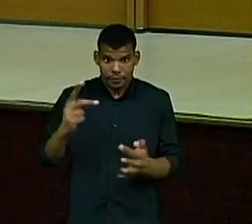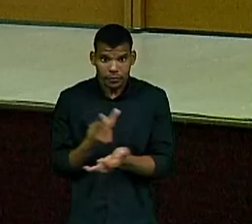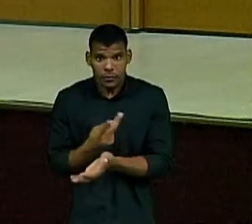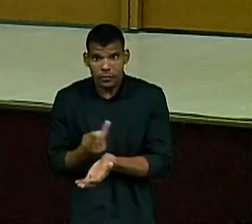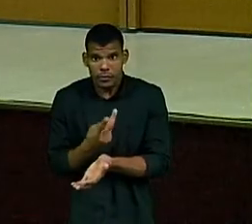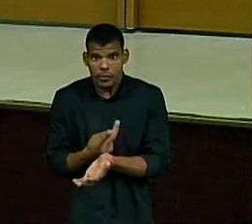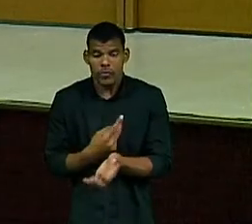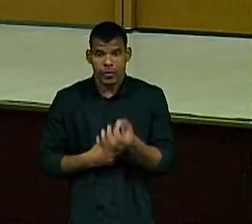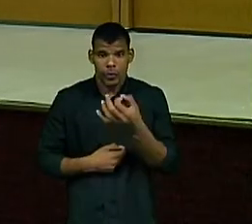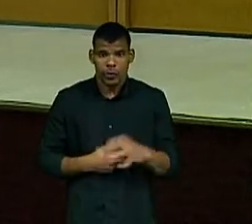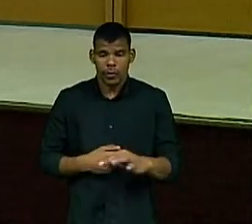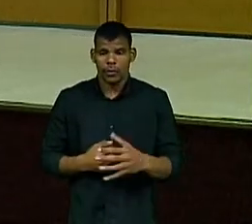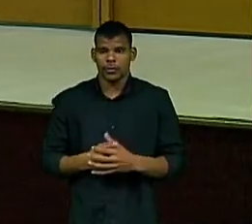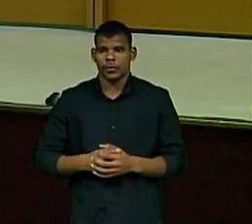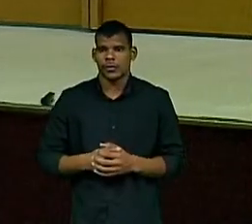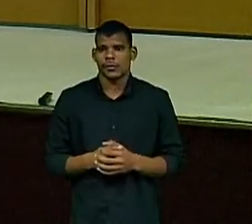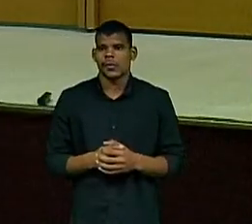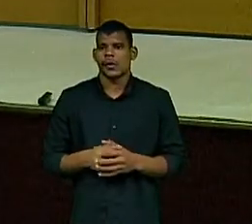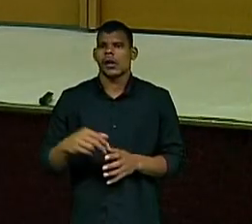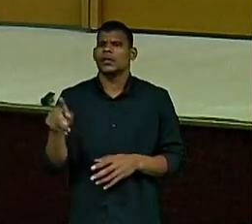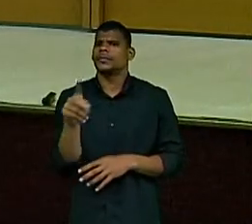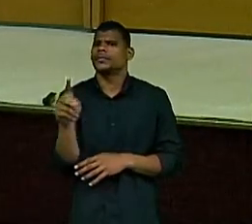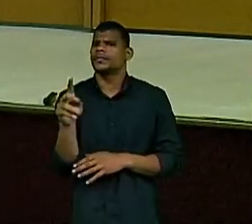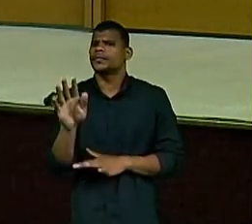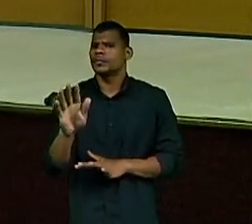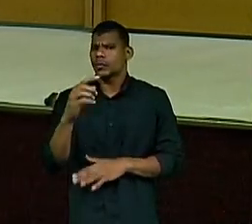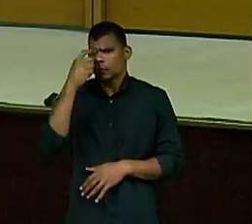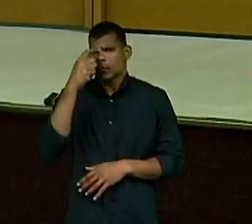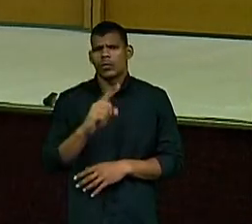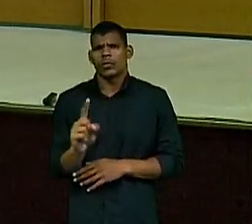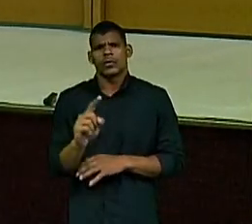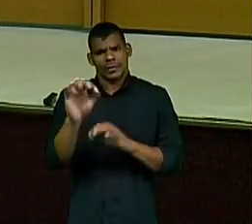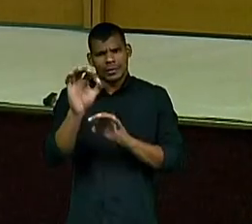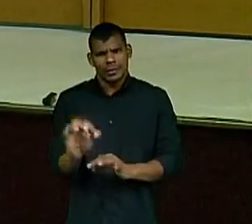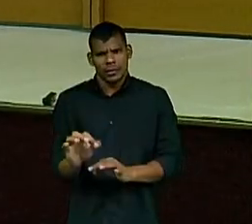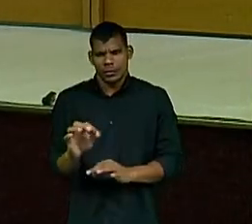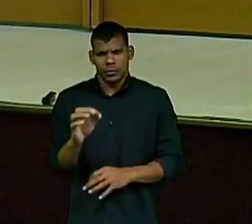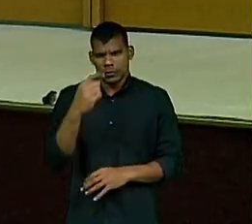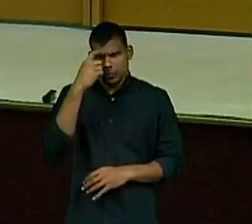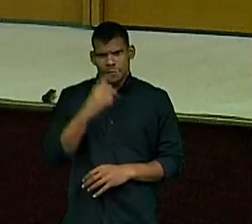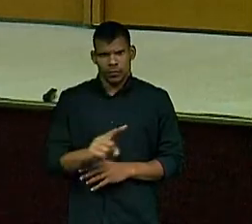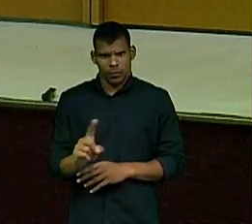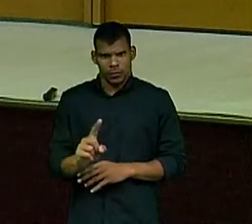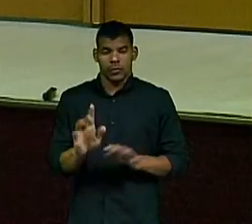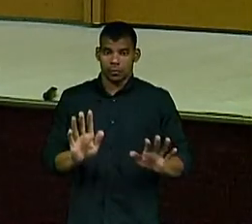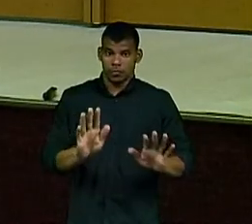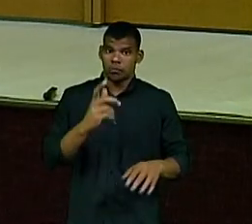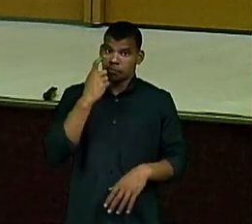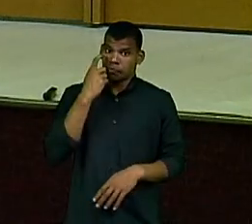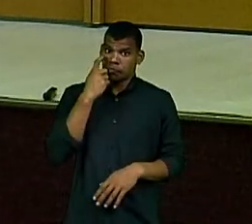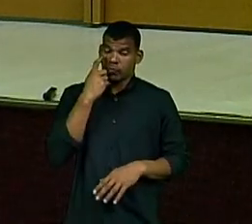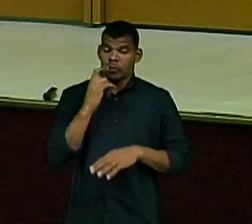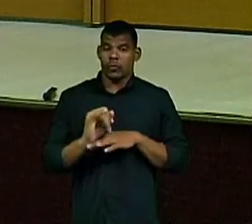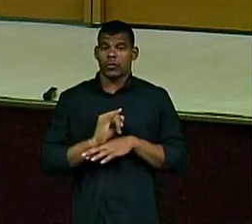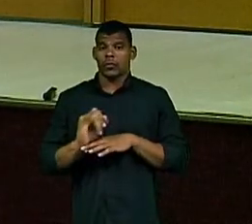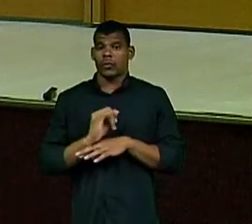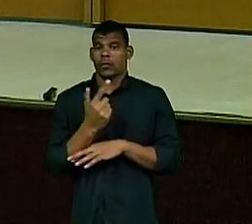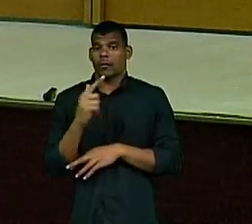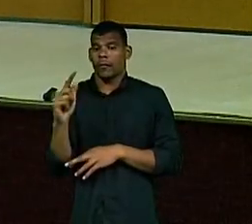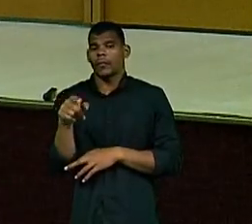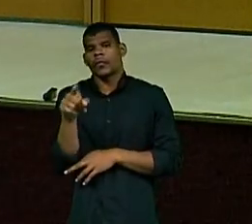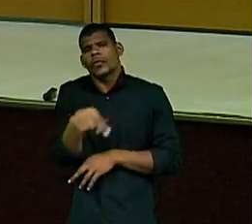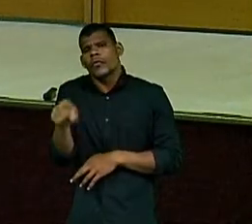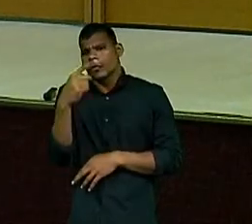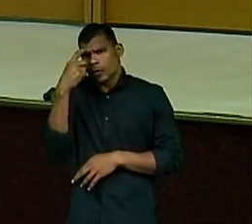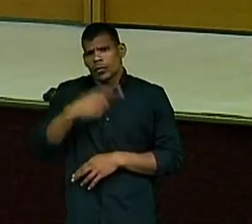certíssimo Professor eu não sei se tá certo não pois então vamos fazer um outro estratégia quando você não sabe que